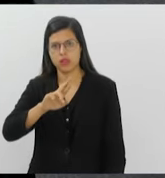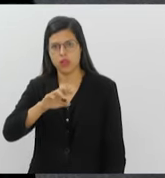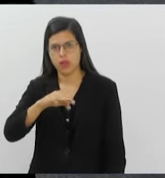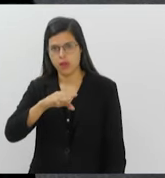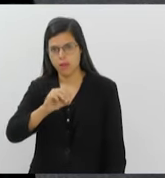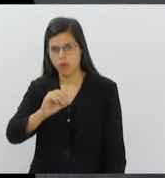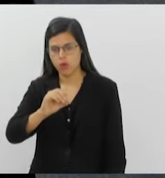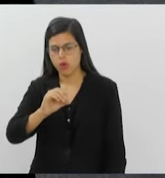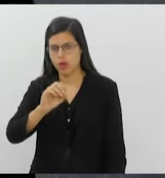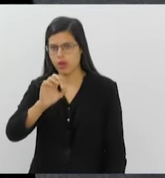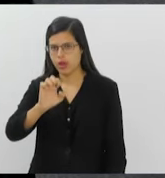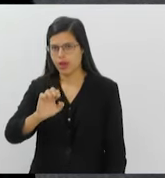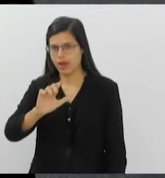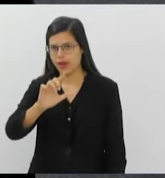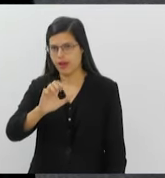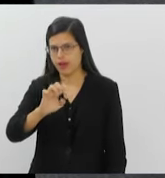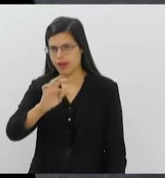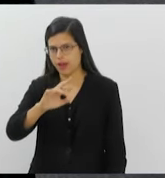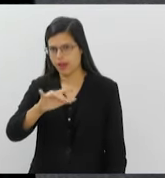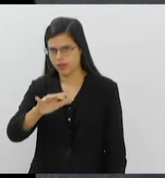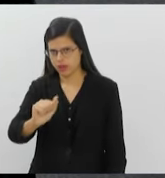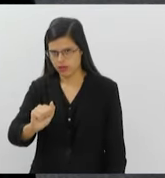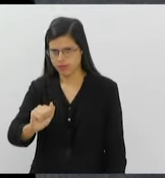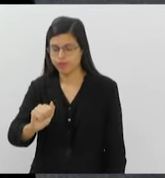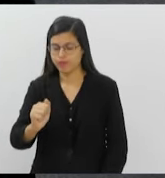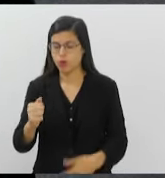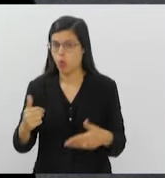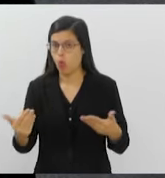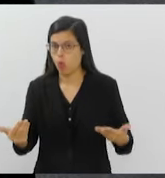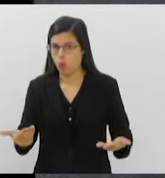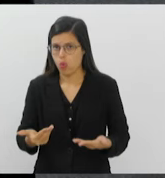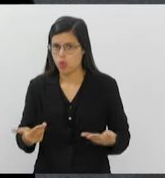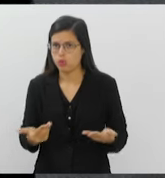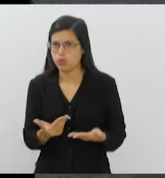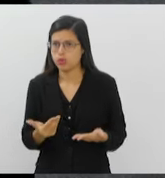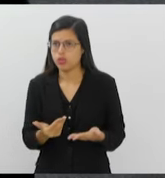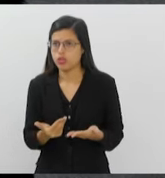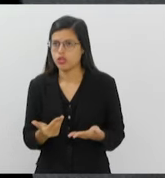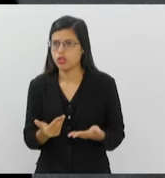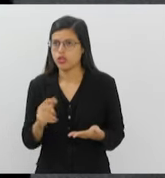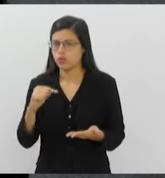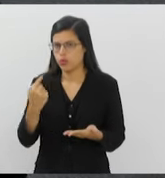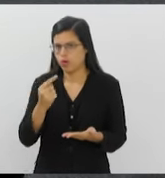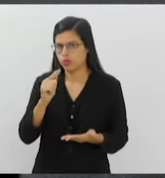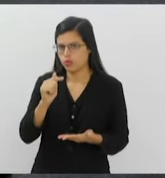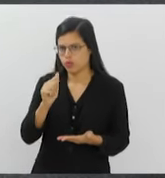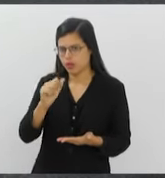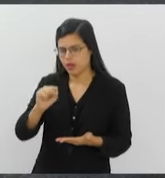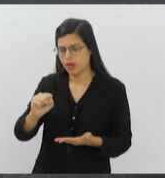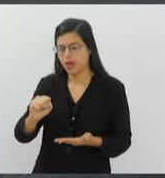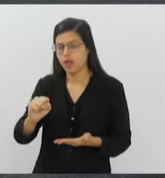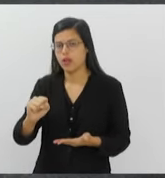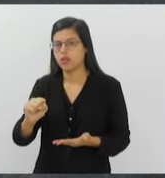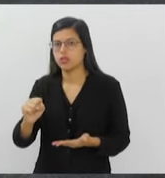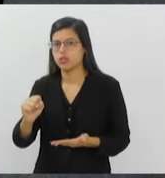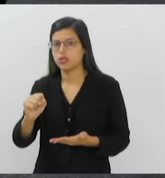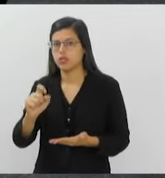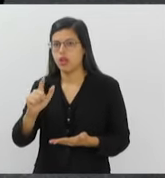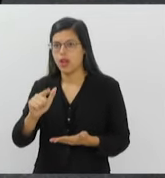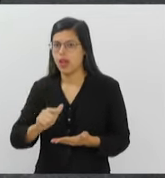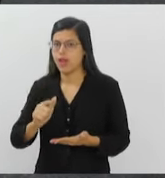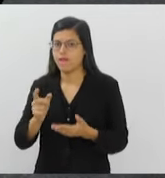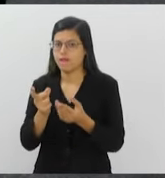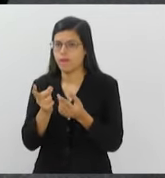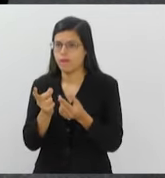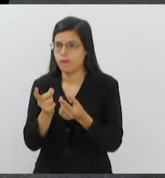E nós hoje, as nossas termoelétricas, parte do nosso gás é importado